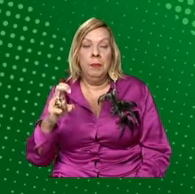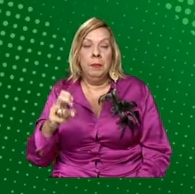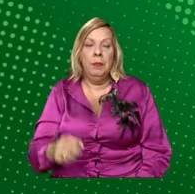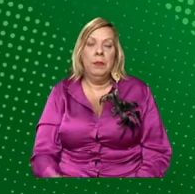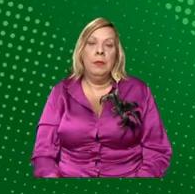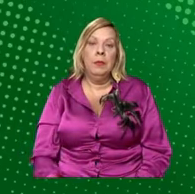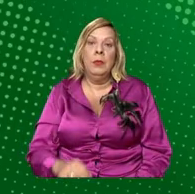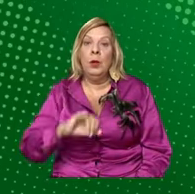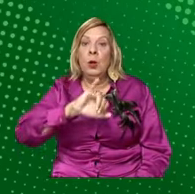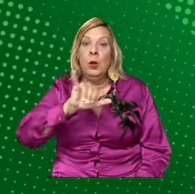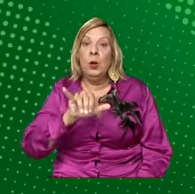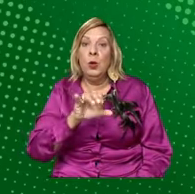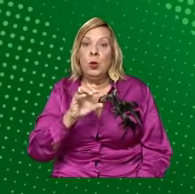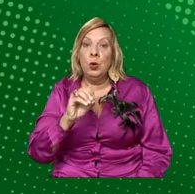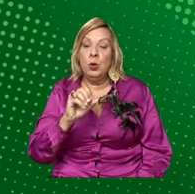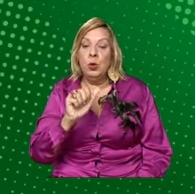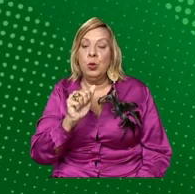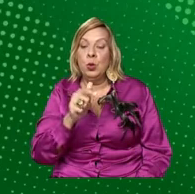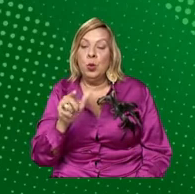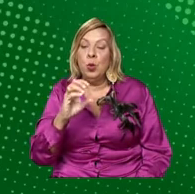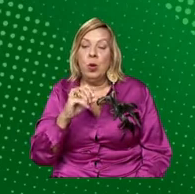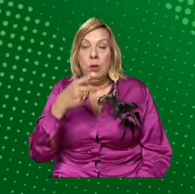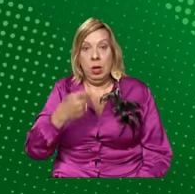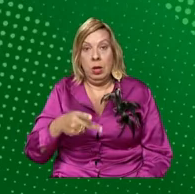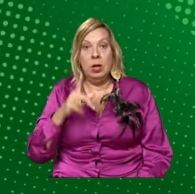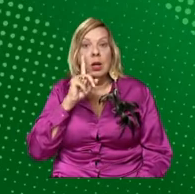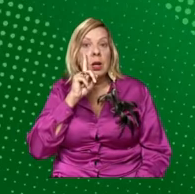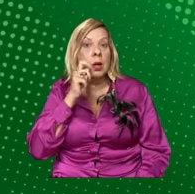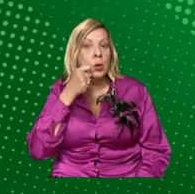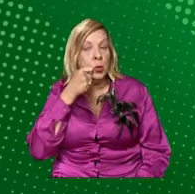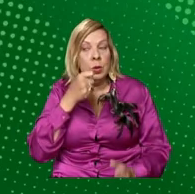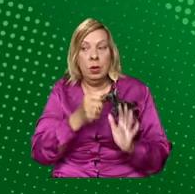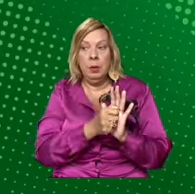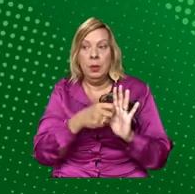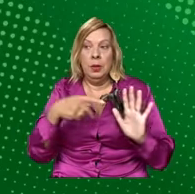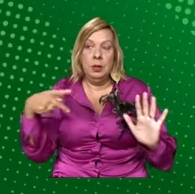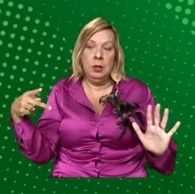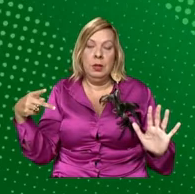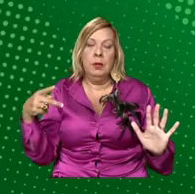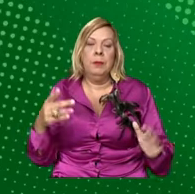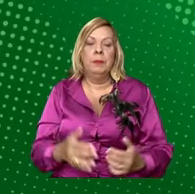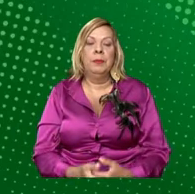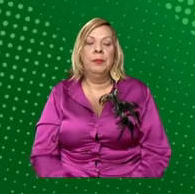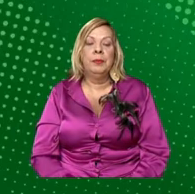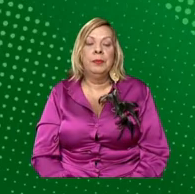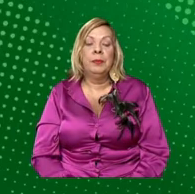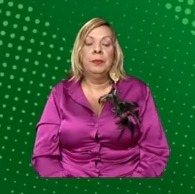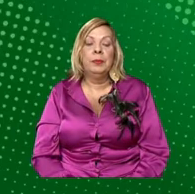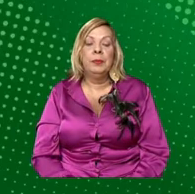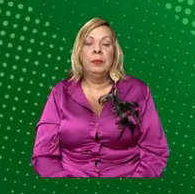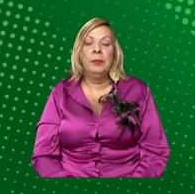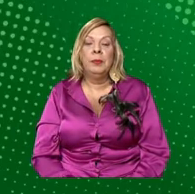0338015. João Ronald, aqui de Aracaju, pelo aplicativo. Parabéns. Olha só,